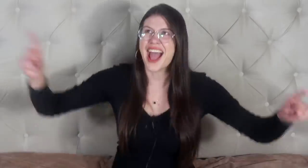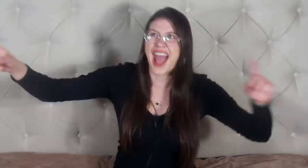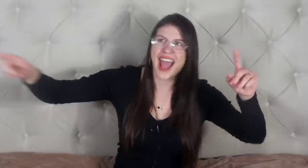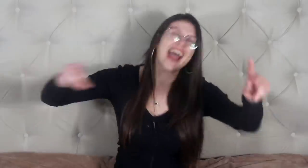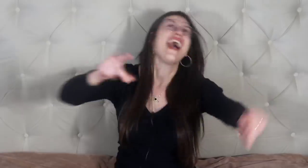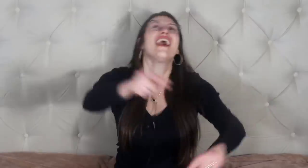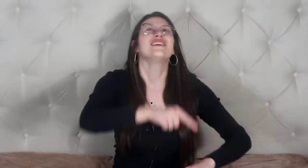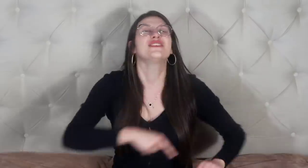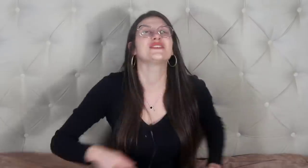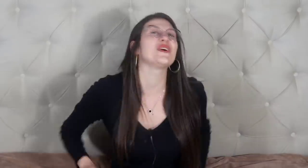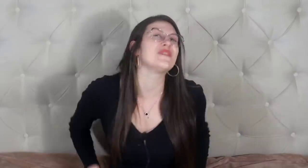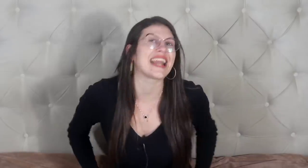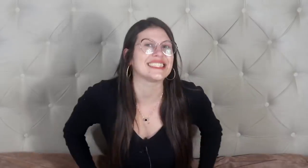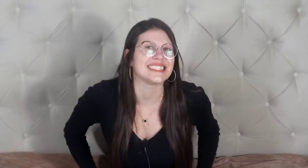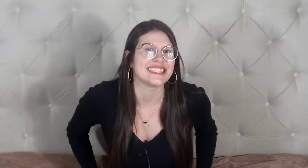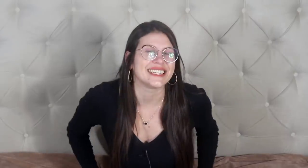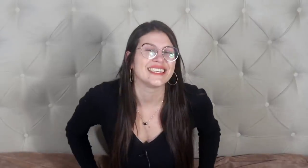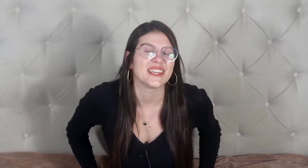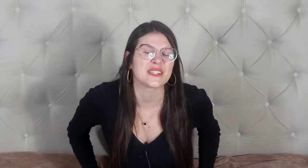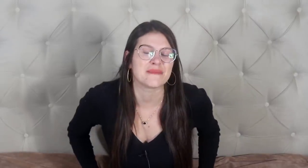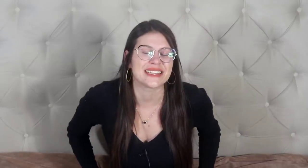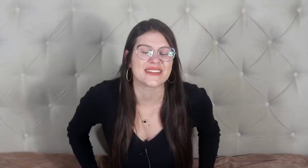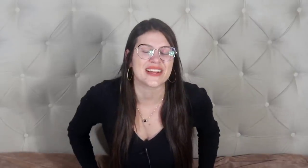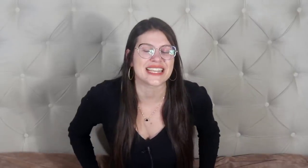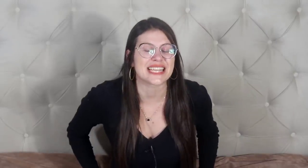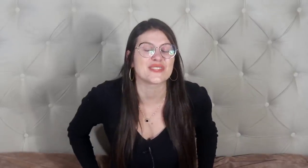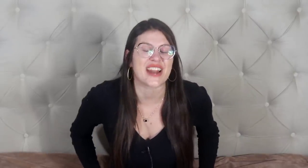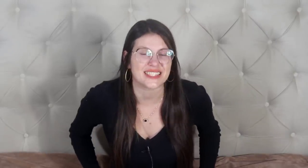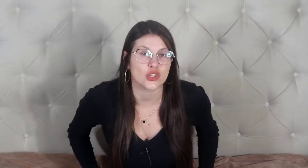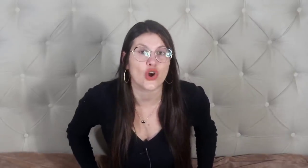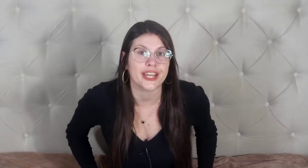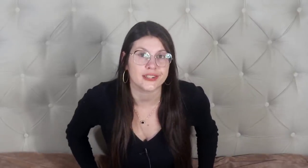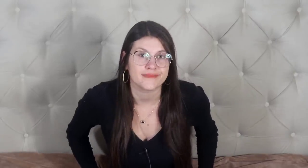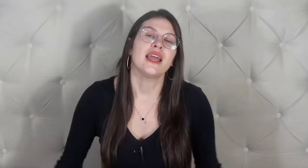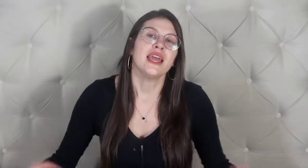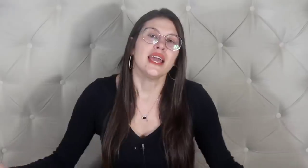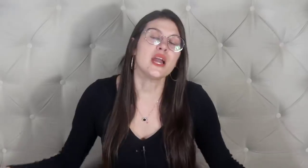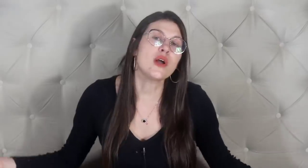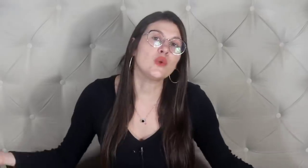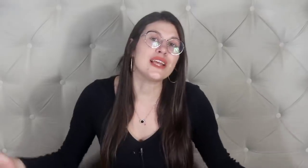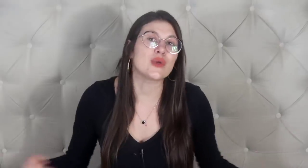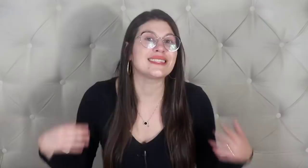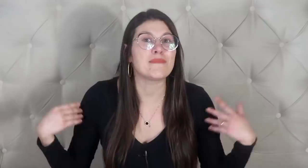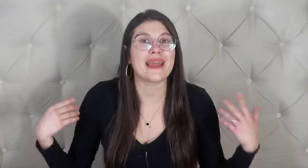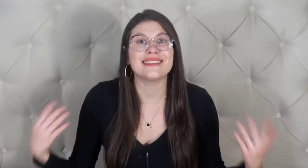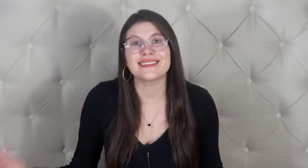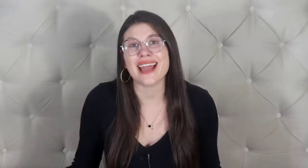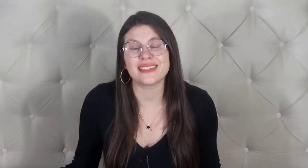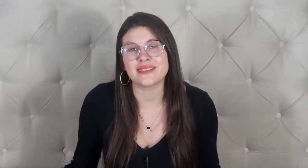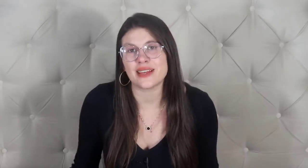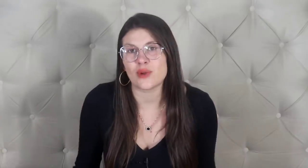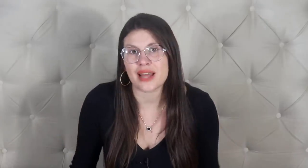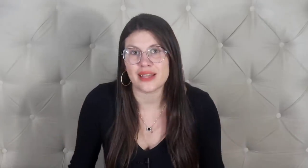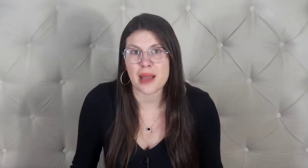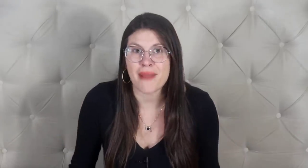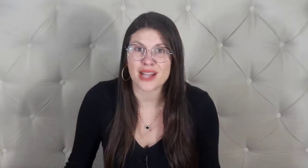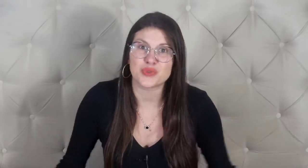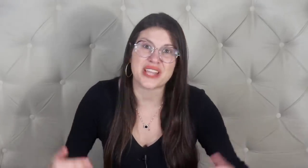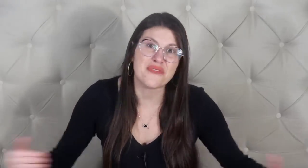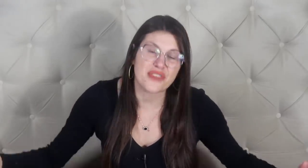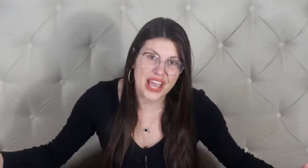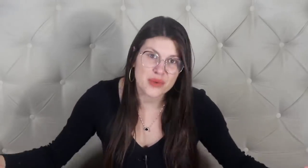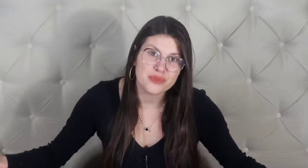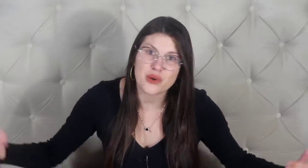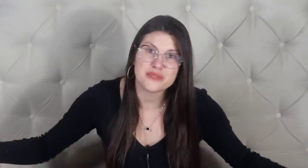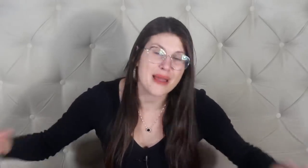dente. Ha! Viu, seu Omarazia? Eu também sei fazer essas frases, Dória. Enquanto isso, a CPI segue descendo ladeira